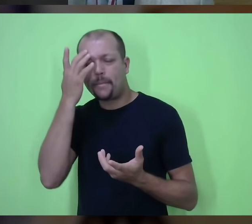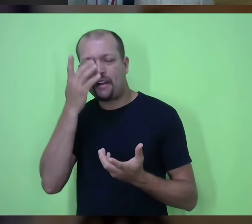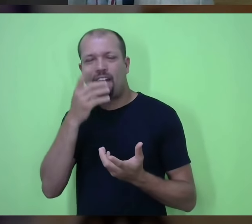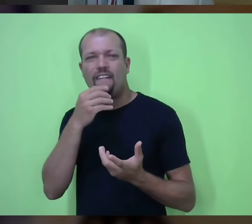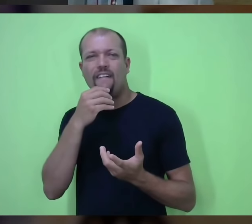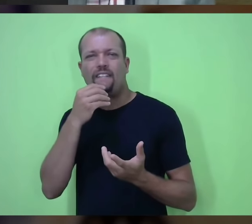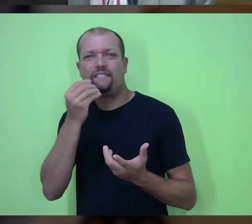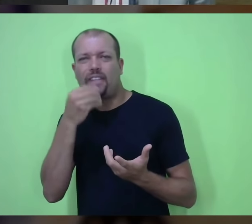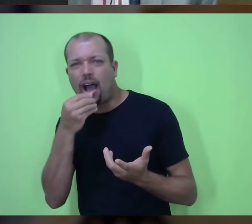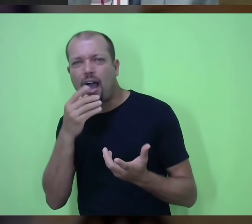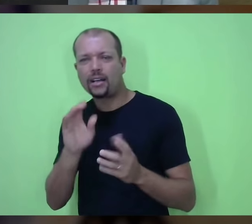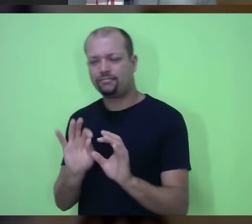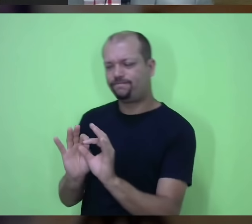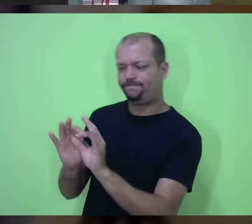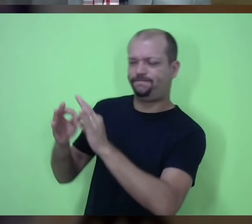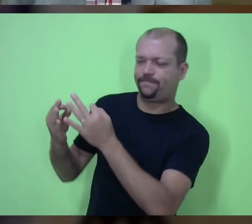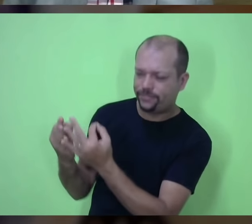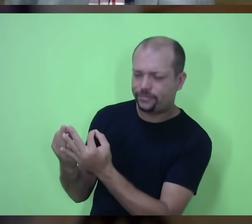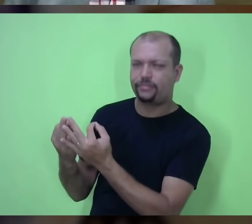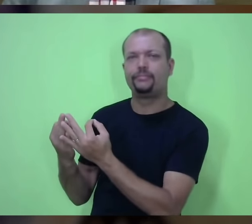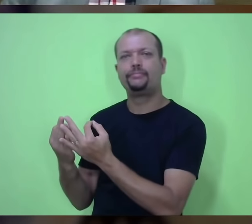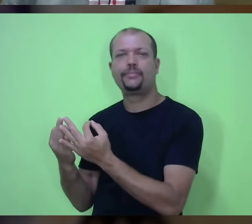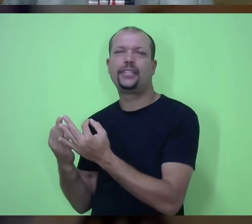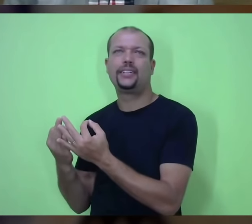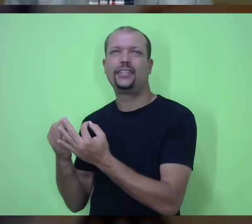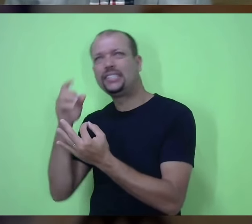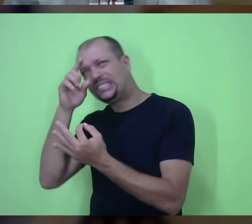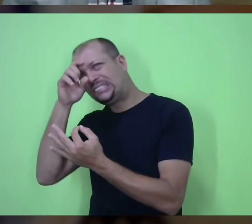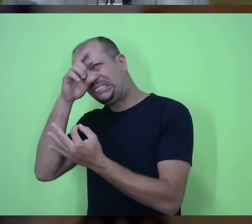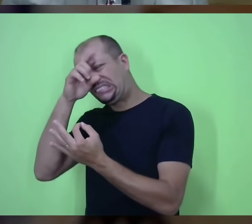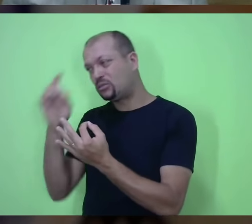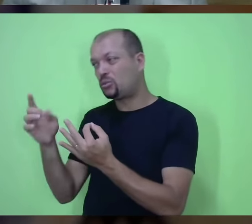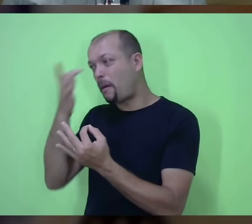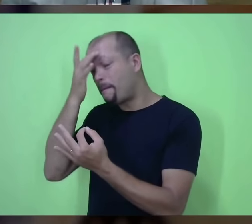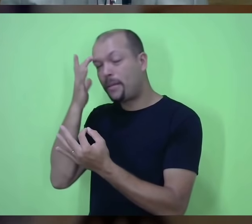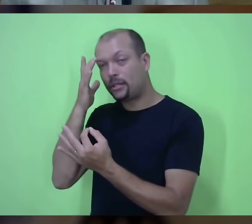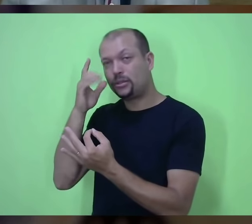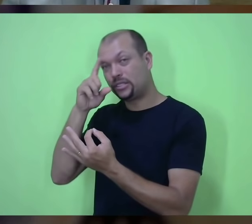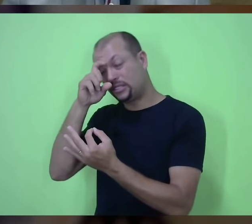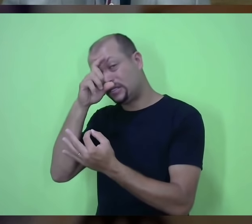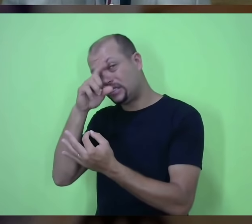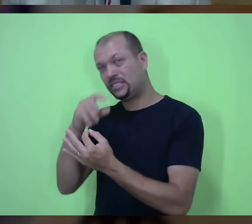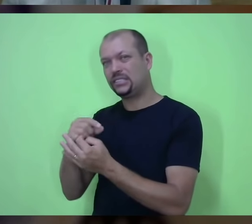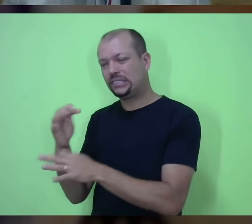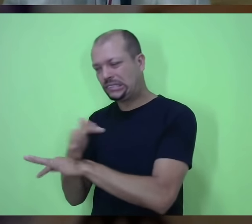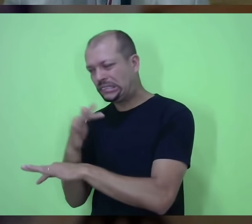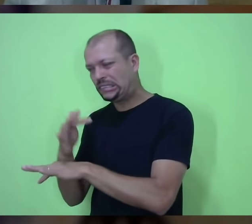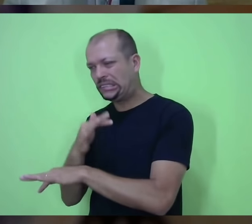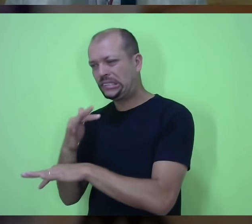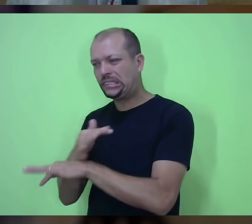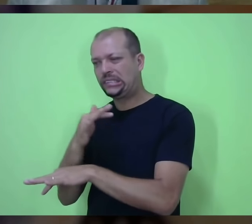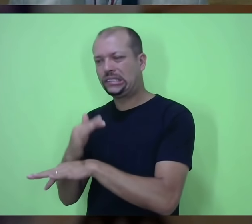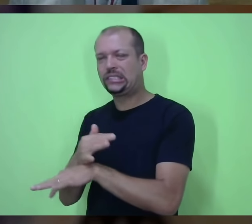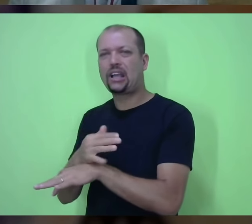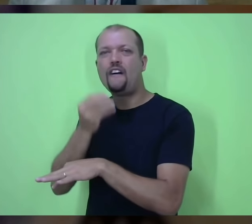vulnerabilidade quando alguém, uma família, né, quando é um indivíduo, sua casa, eles passavam por uma situação